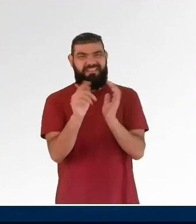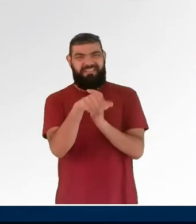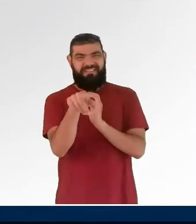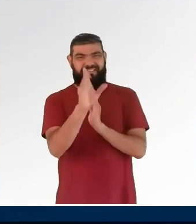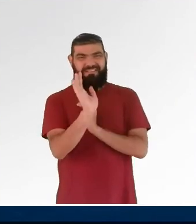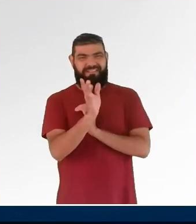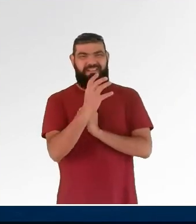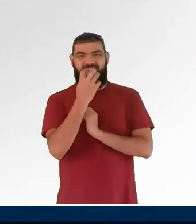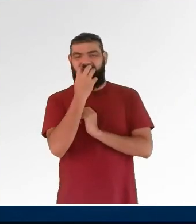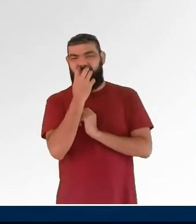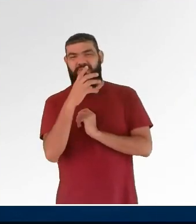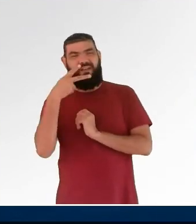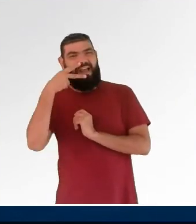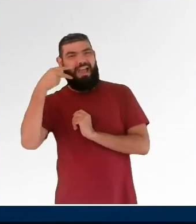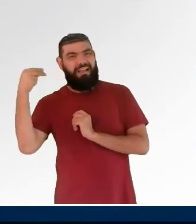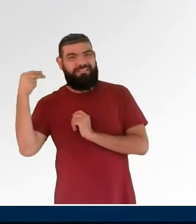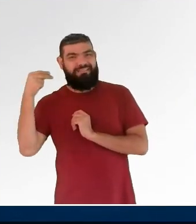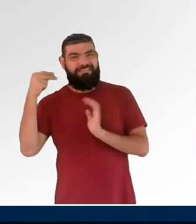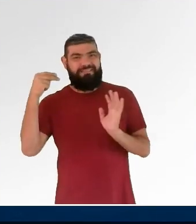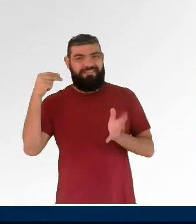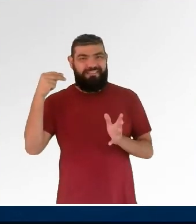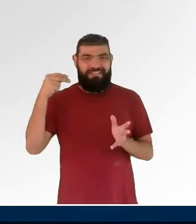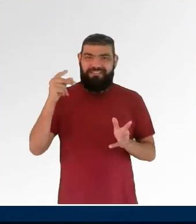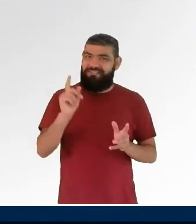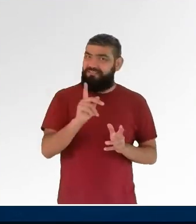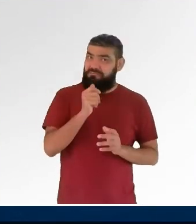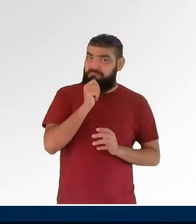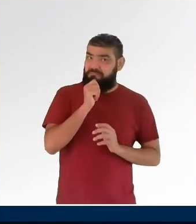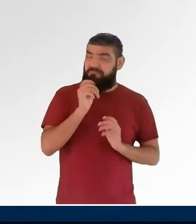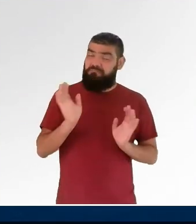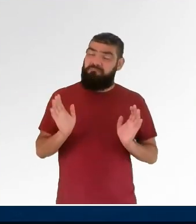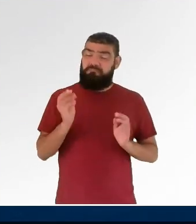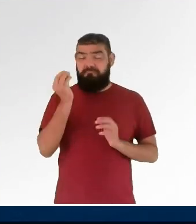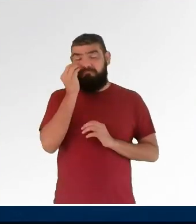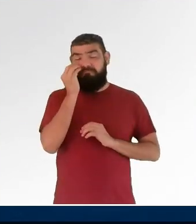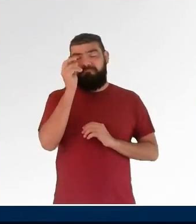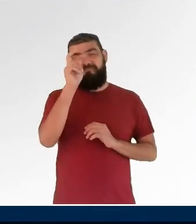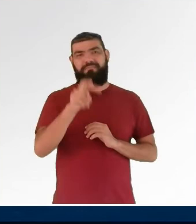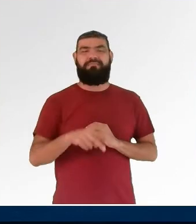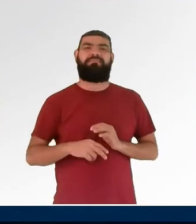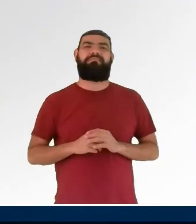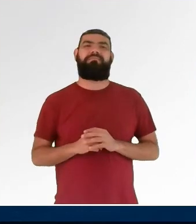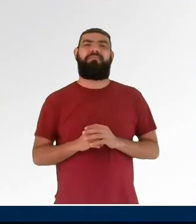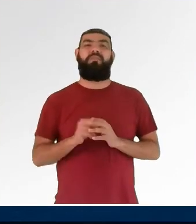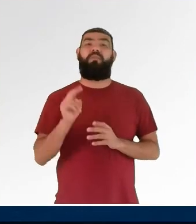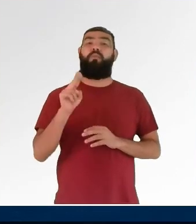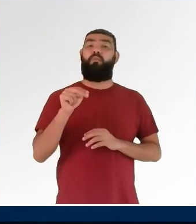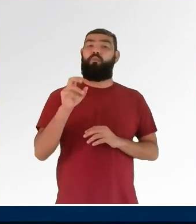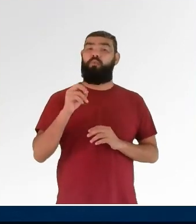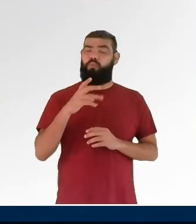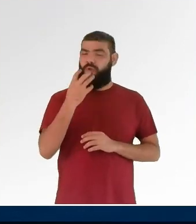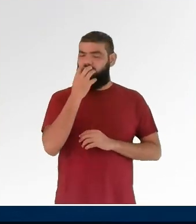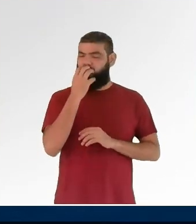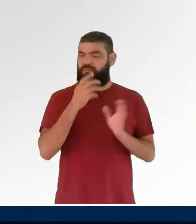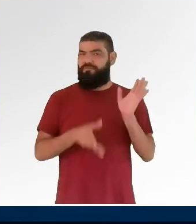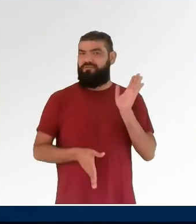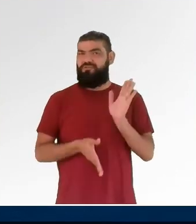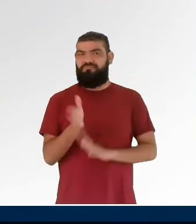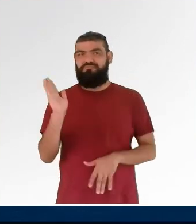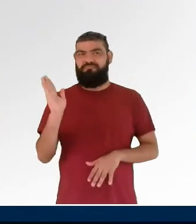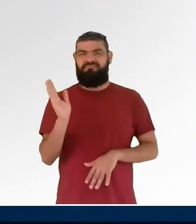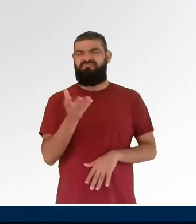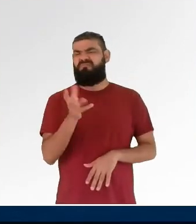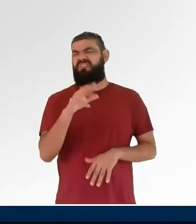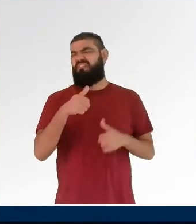gato? Já? Não? Mas vai observando o seguinte, o Uno fugiu, foi embora. Não quero mais ficar